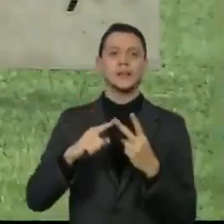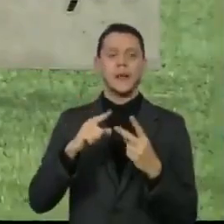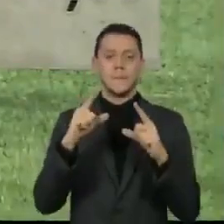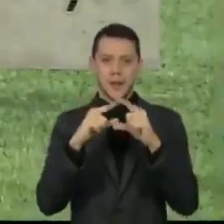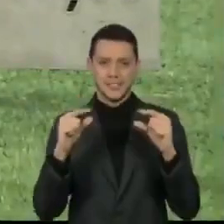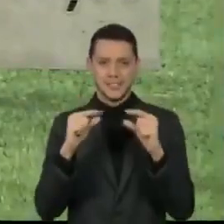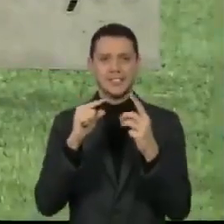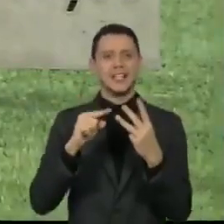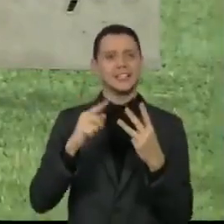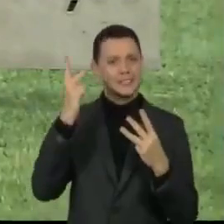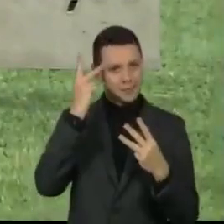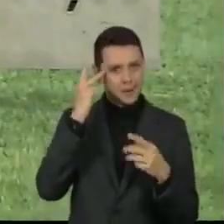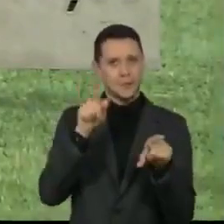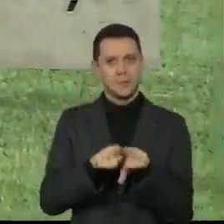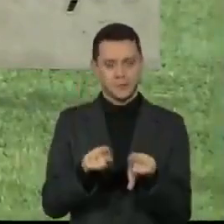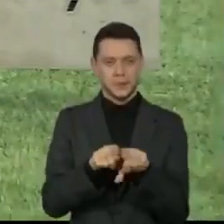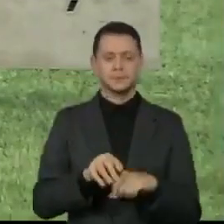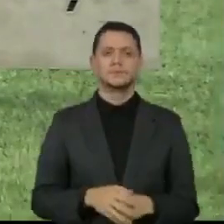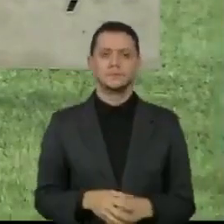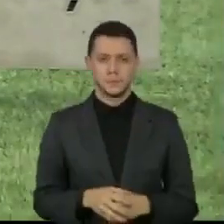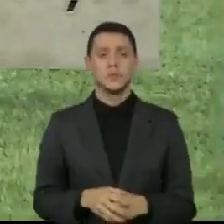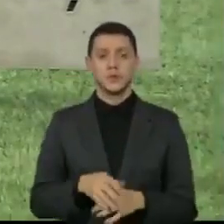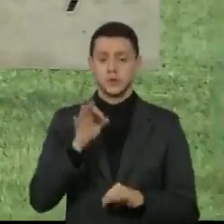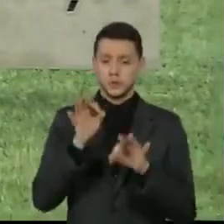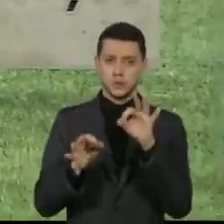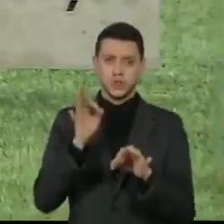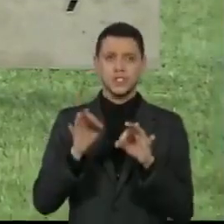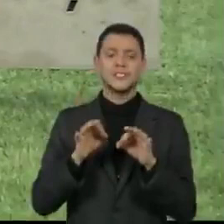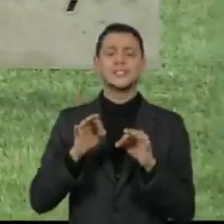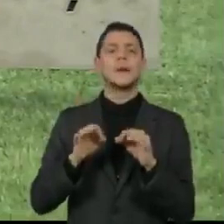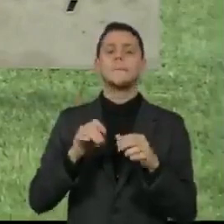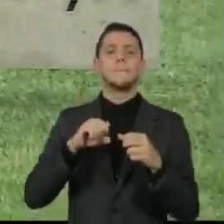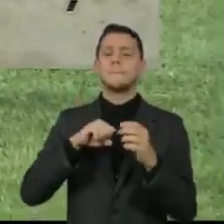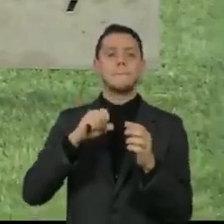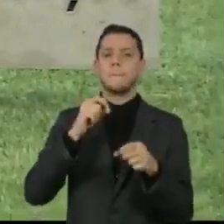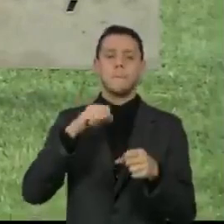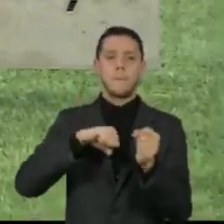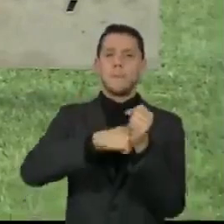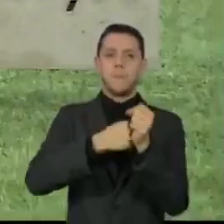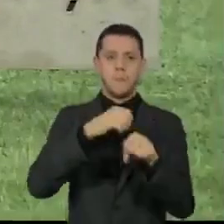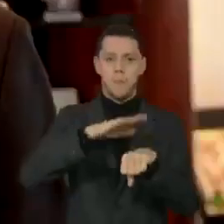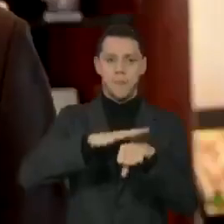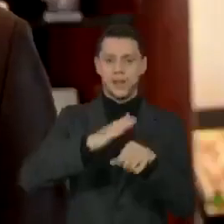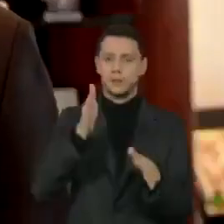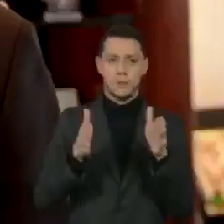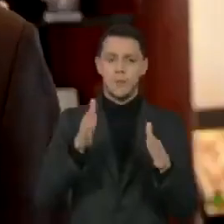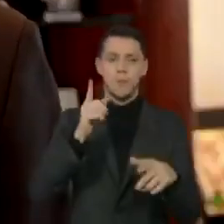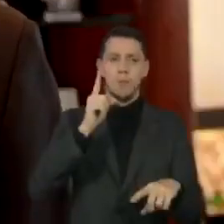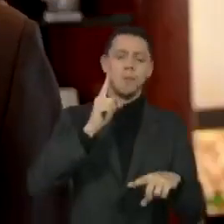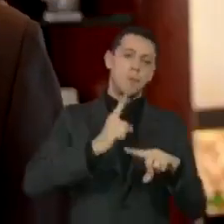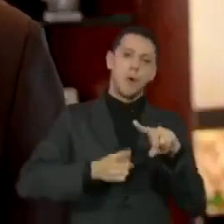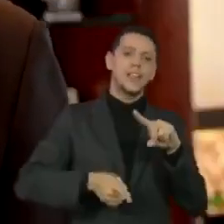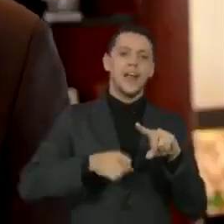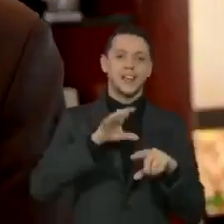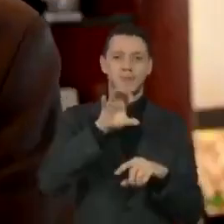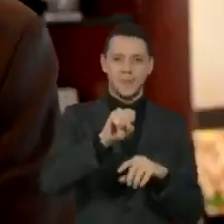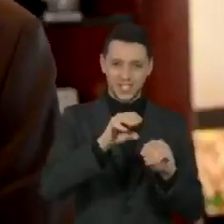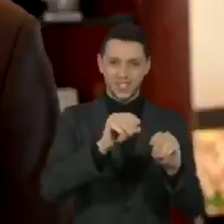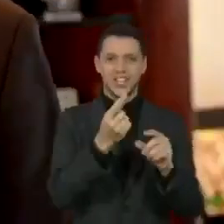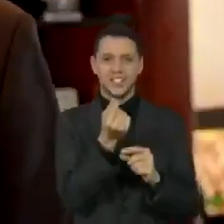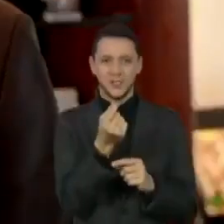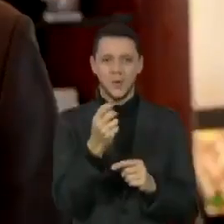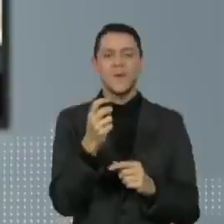a justiça bloqueou 40 milhões de reais em nome dos e além do governador